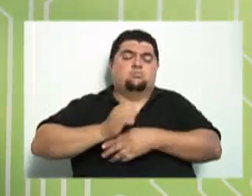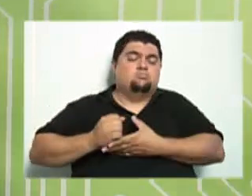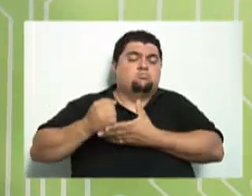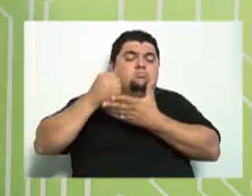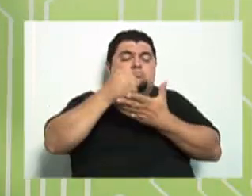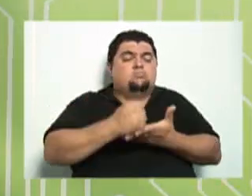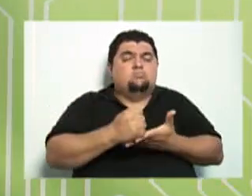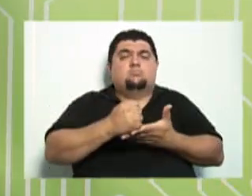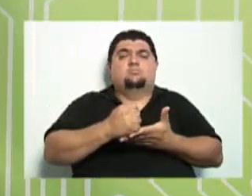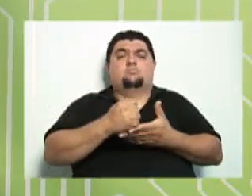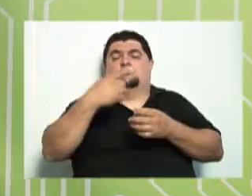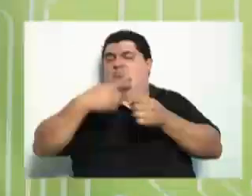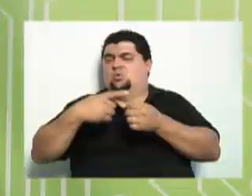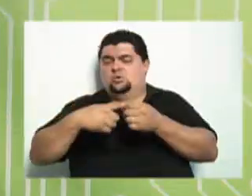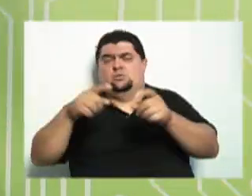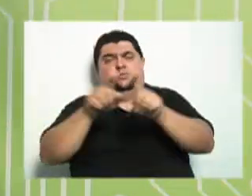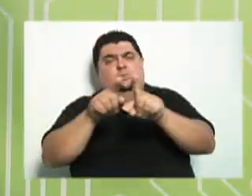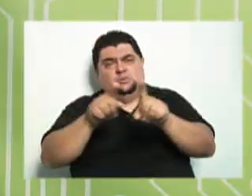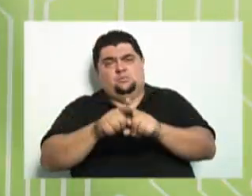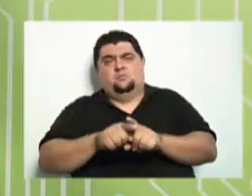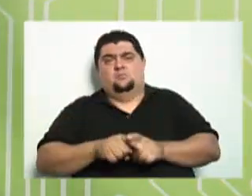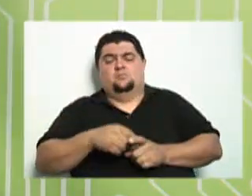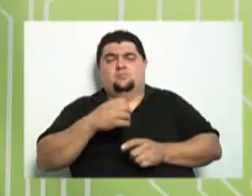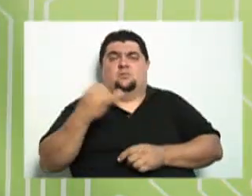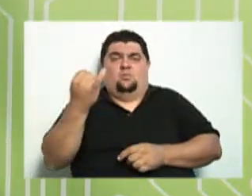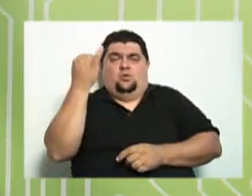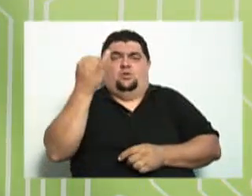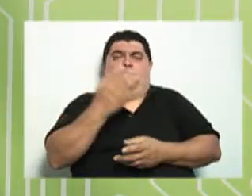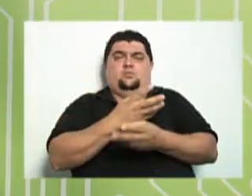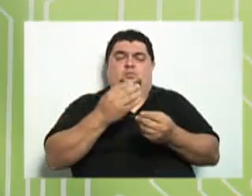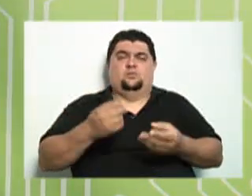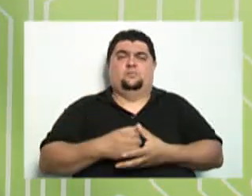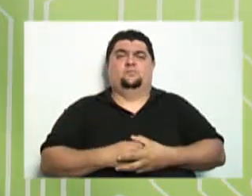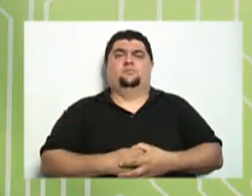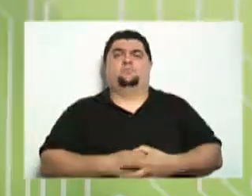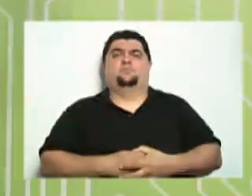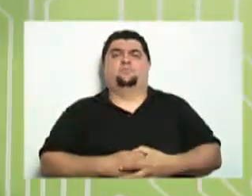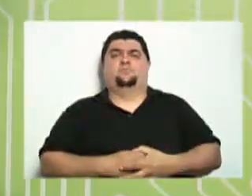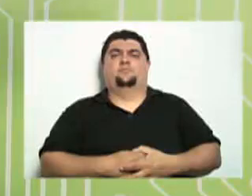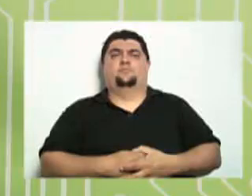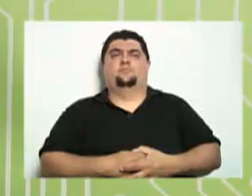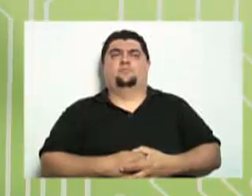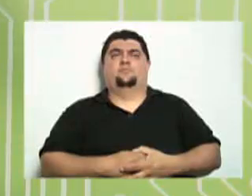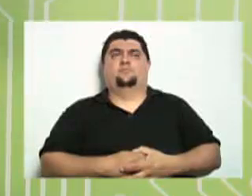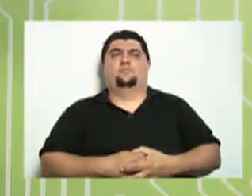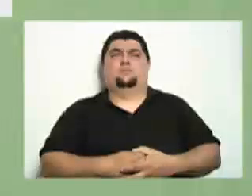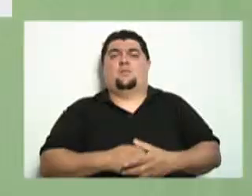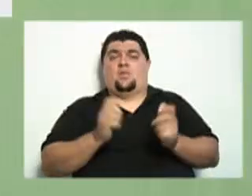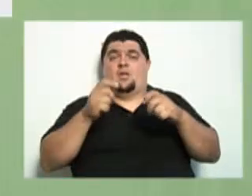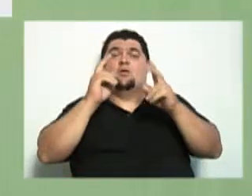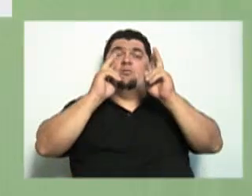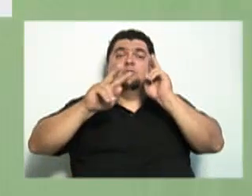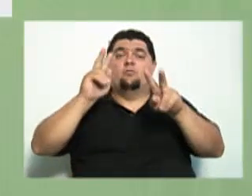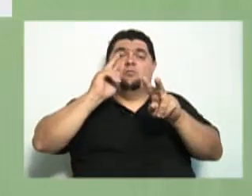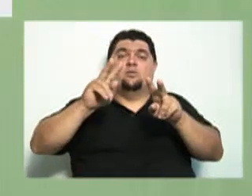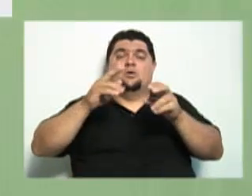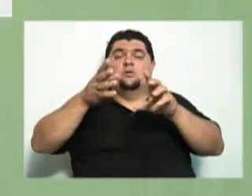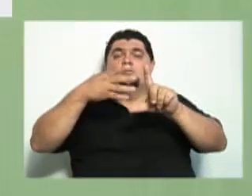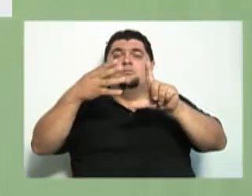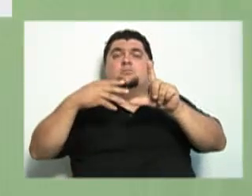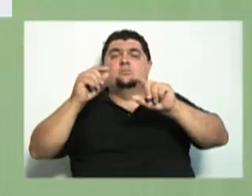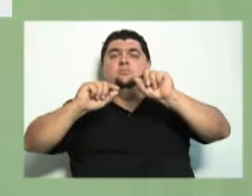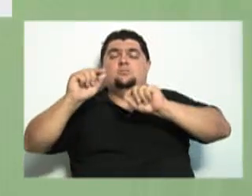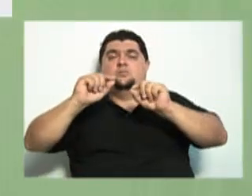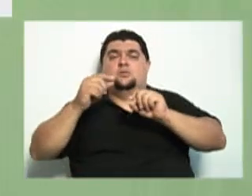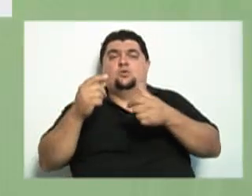seu Estado, município. Então, realmente, é muito importante conhecer isso. E a gente consegue ver também, ali no slide,